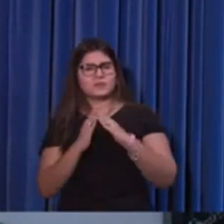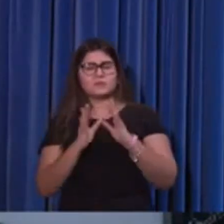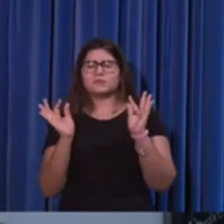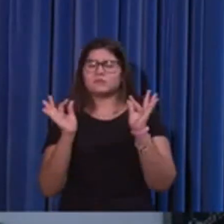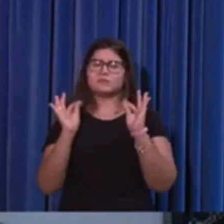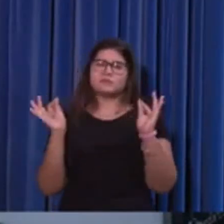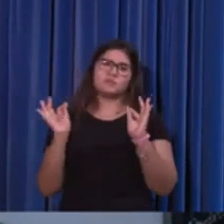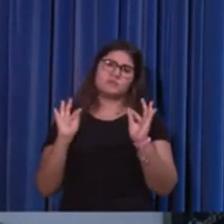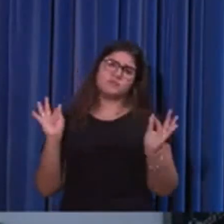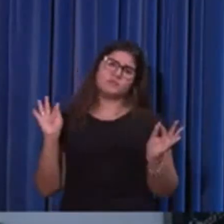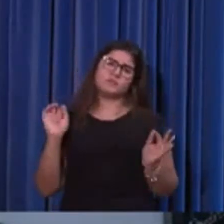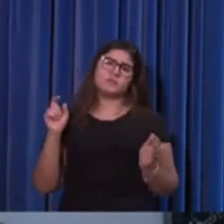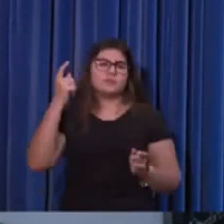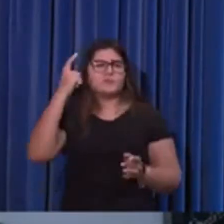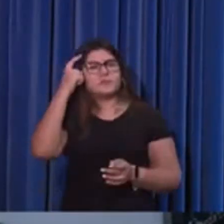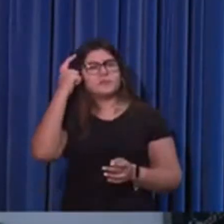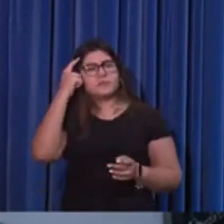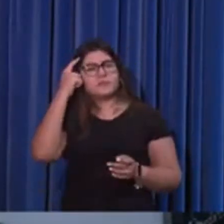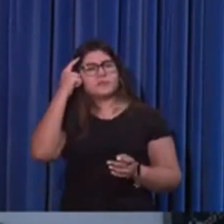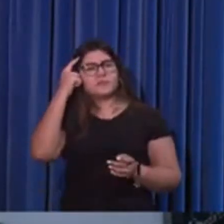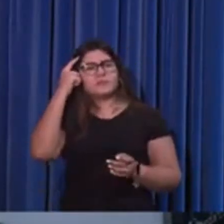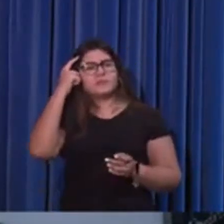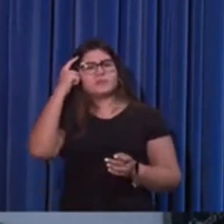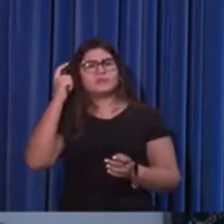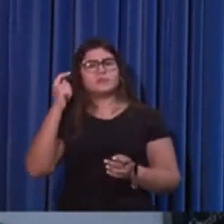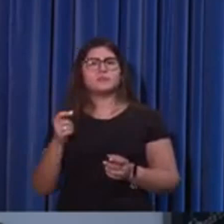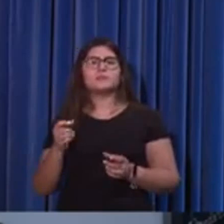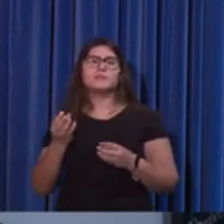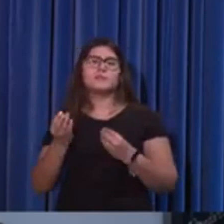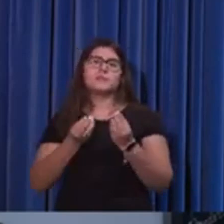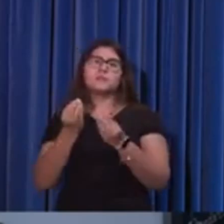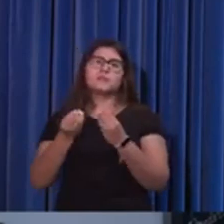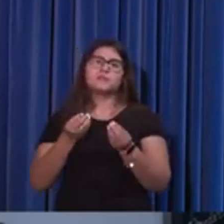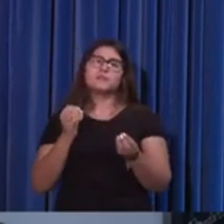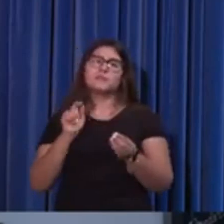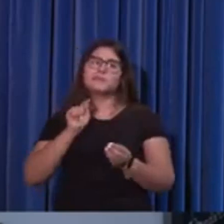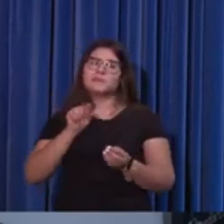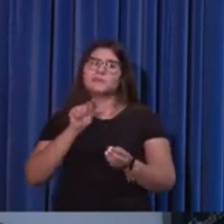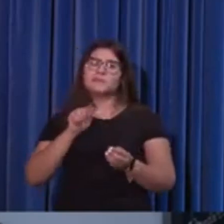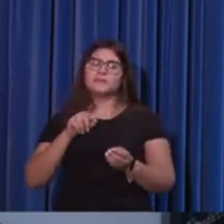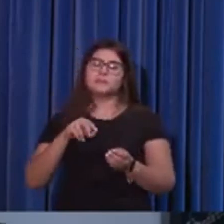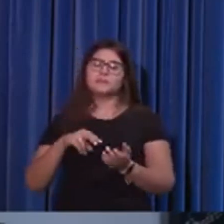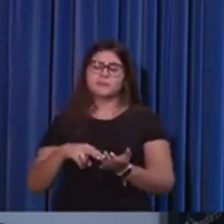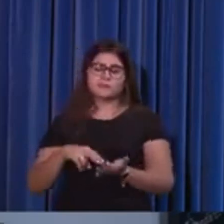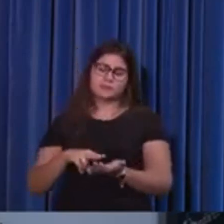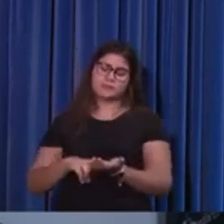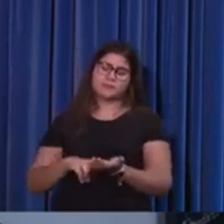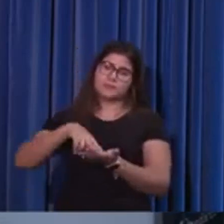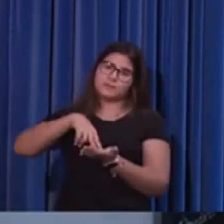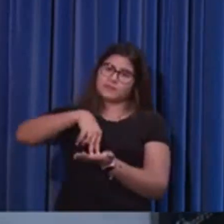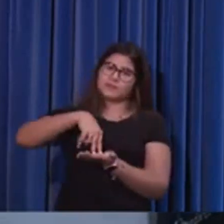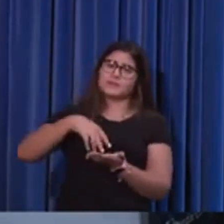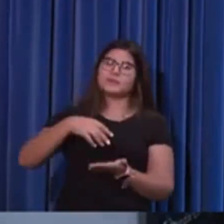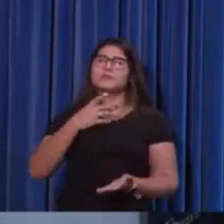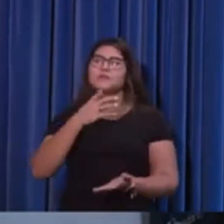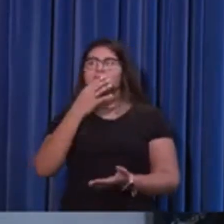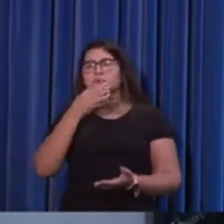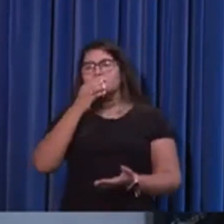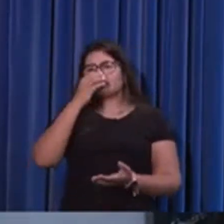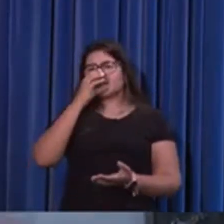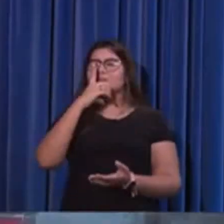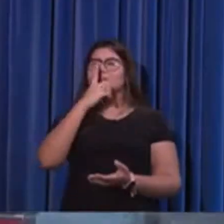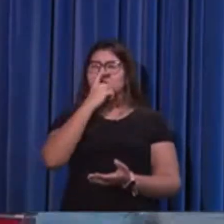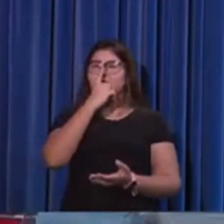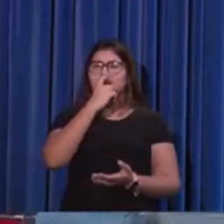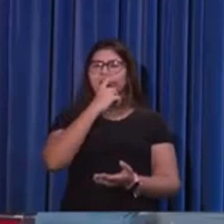simplesmente com a ideia como você levanta e toma um copo d'água, no sentido